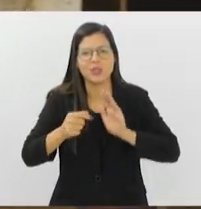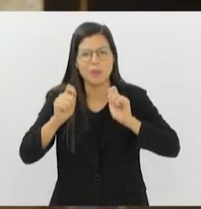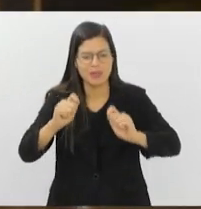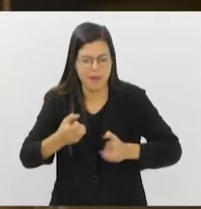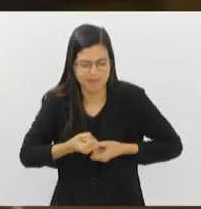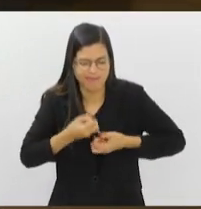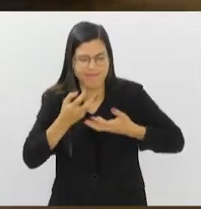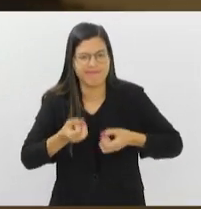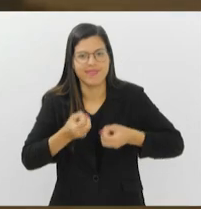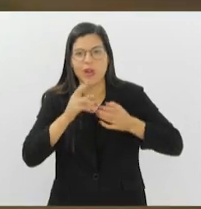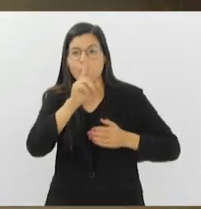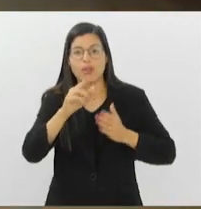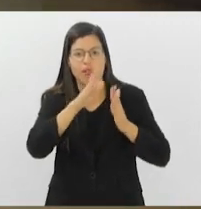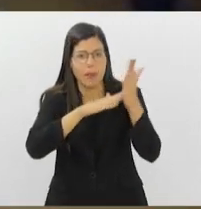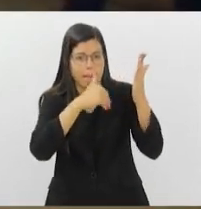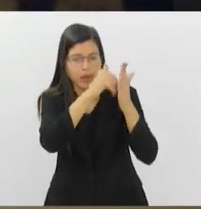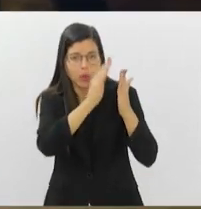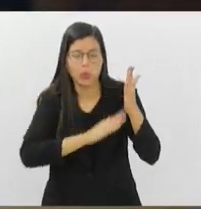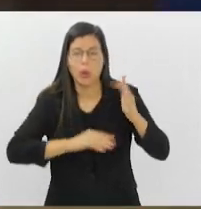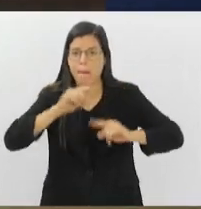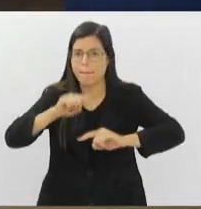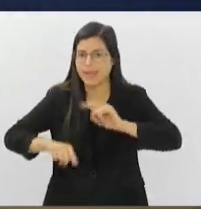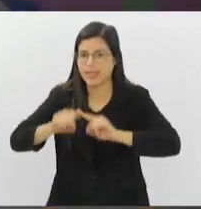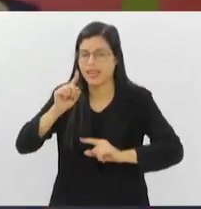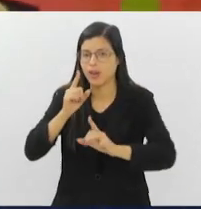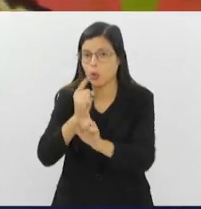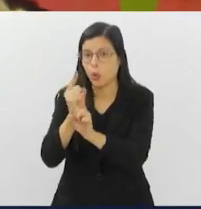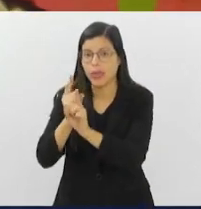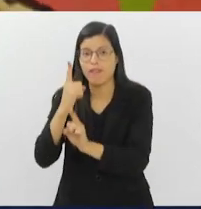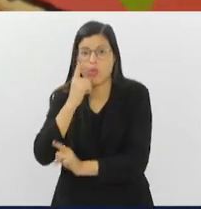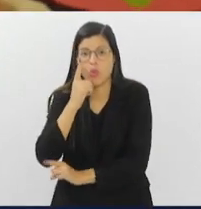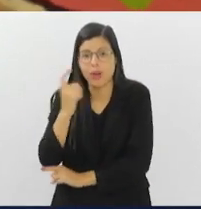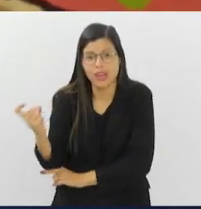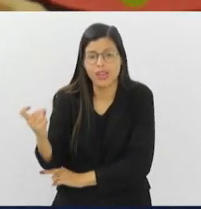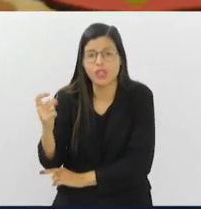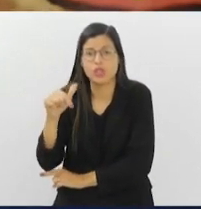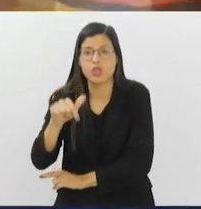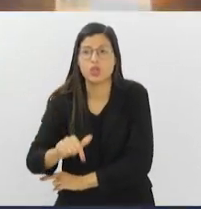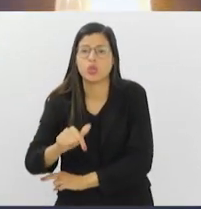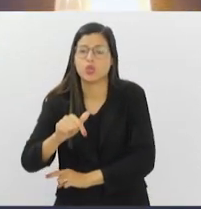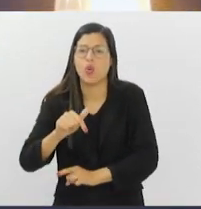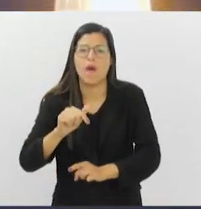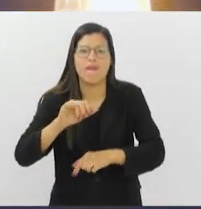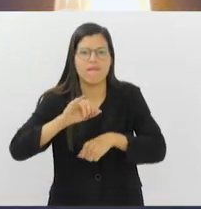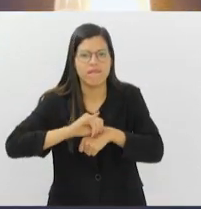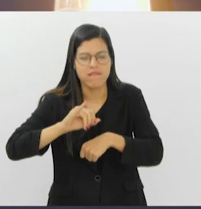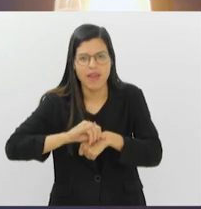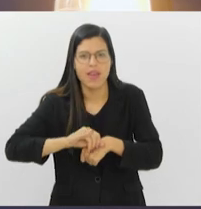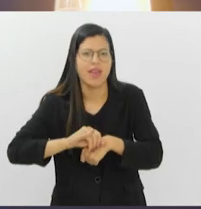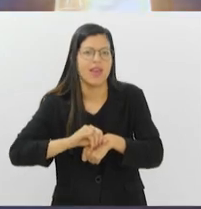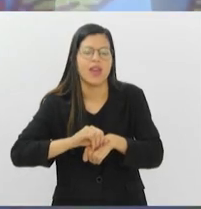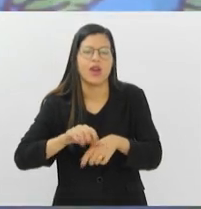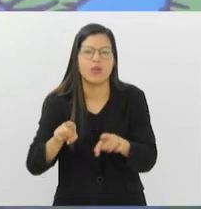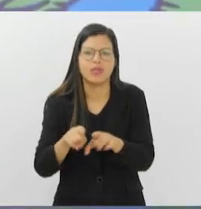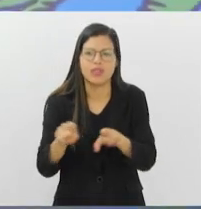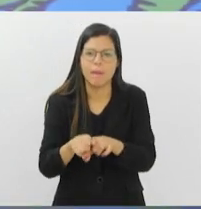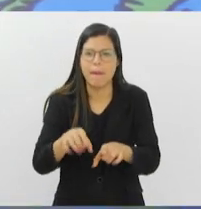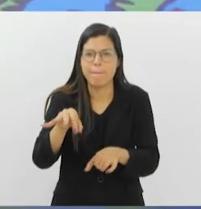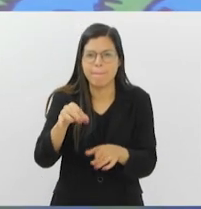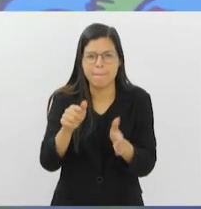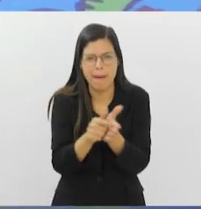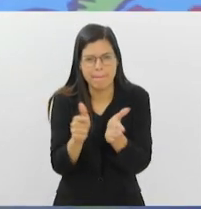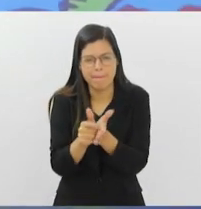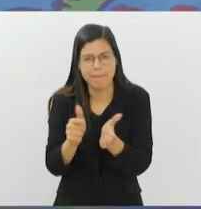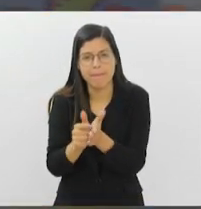suas pinturas materiais improvisados encontrados no lixo como pedaços de latas papelão madeira e restos de esmalte